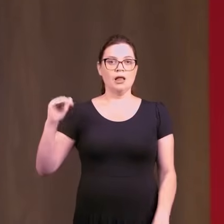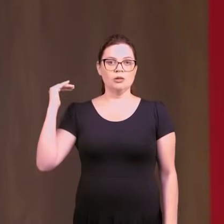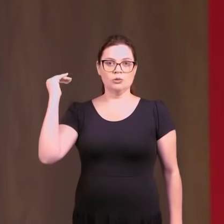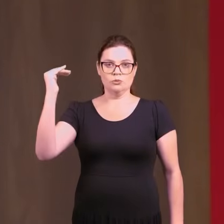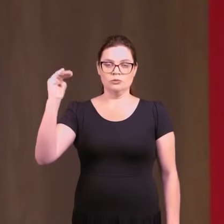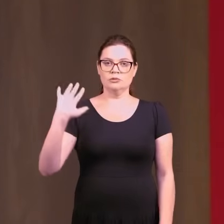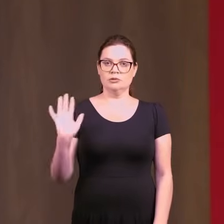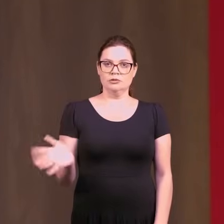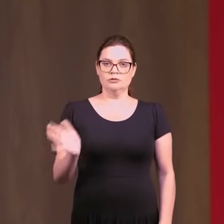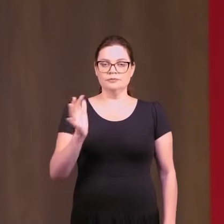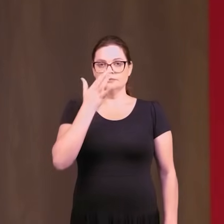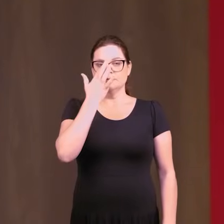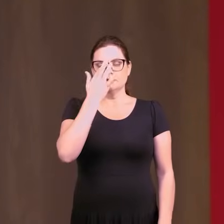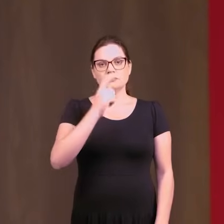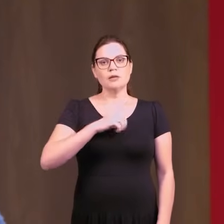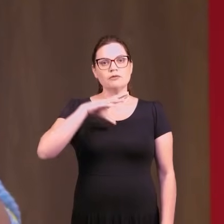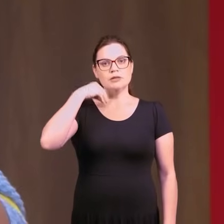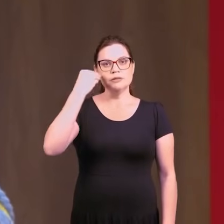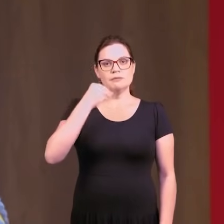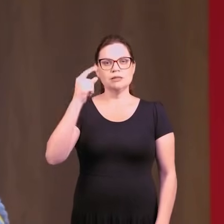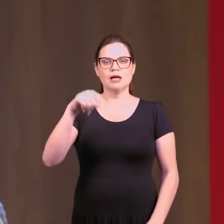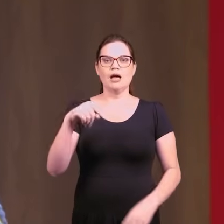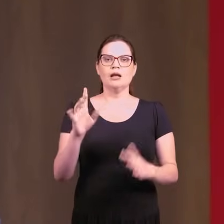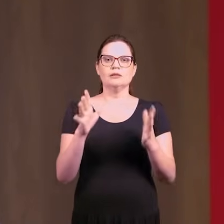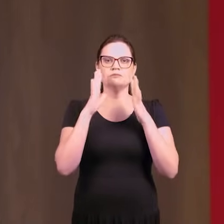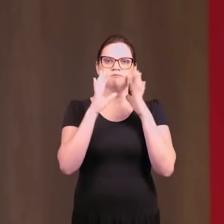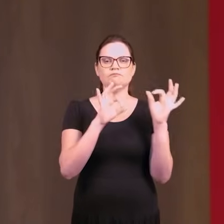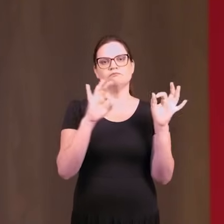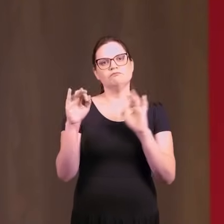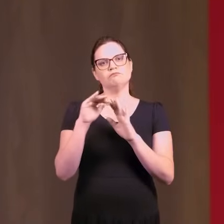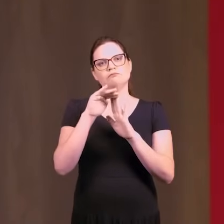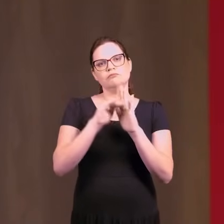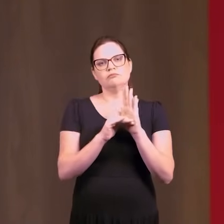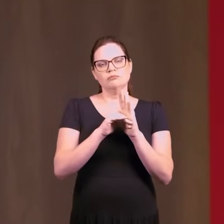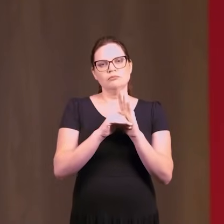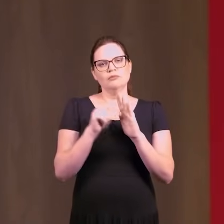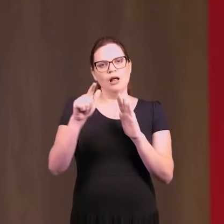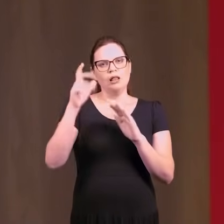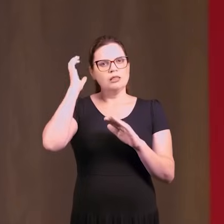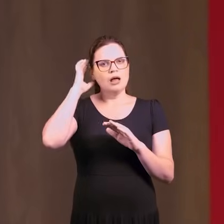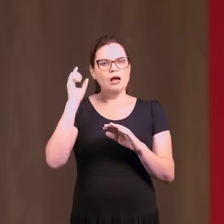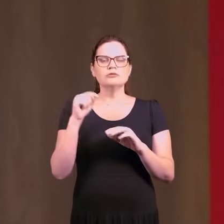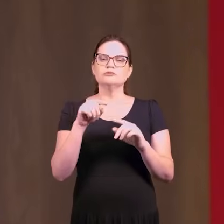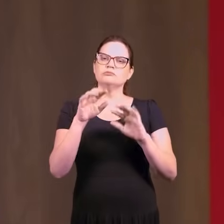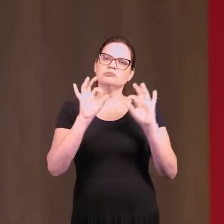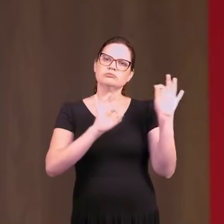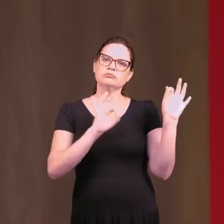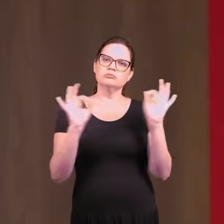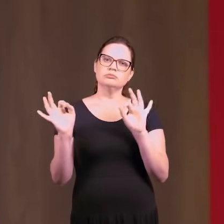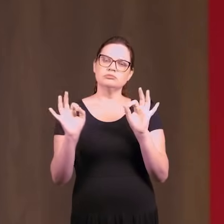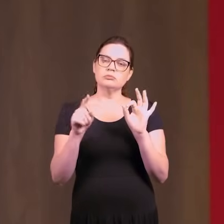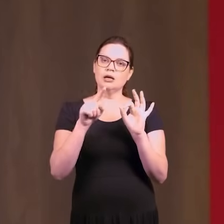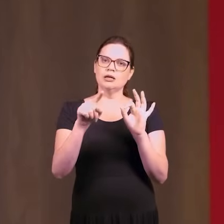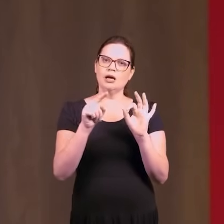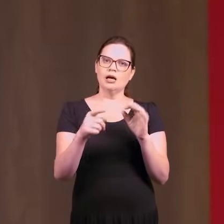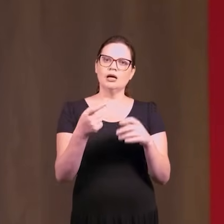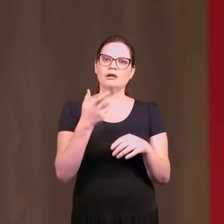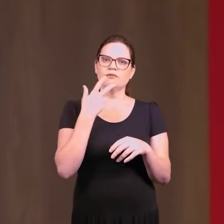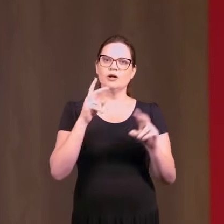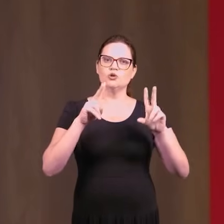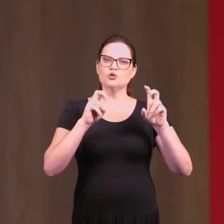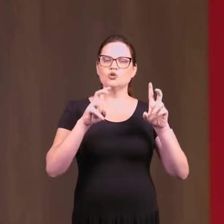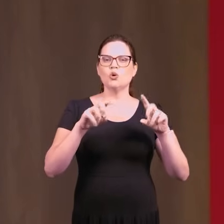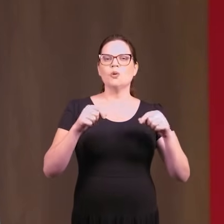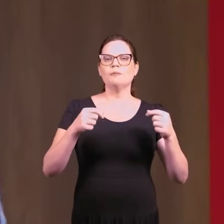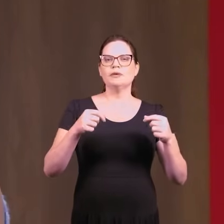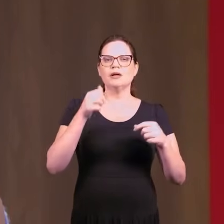uma experiência assim, ela estava ouvindo um programa na rádio e ela viu, falando no programa sobre